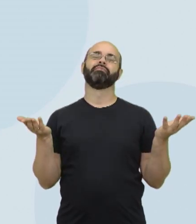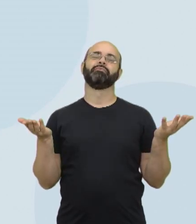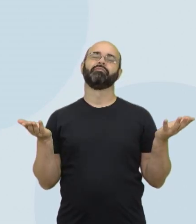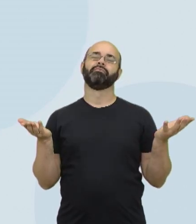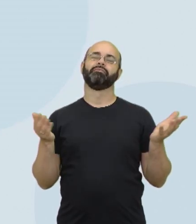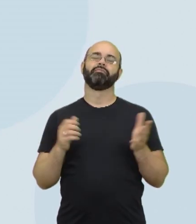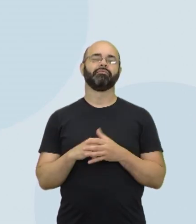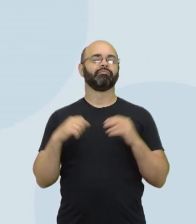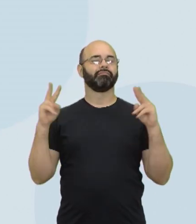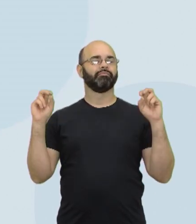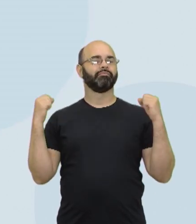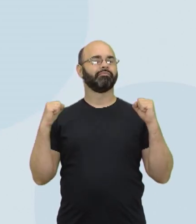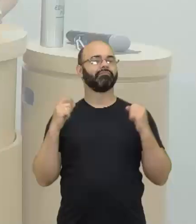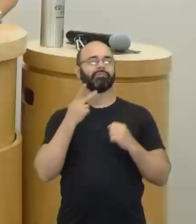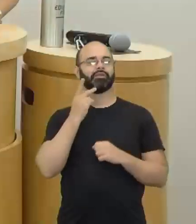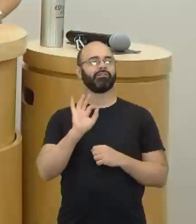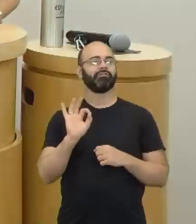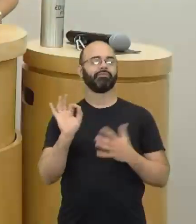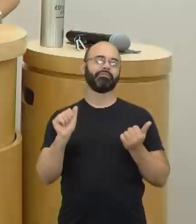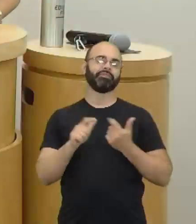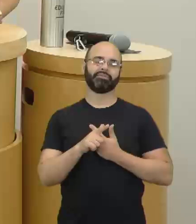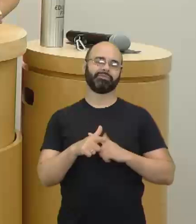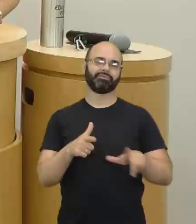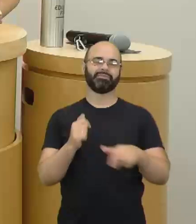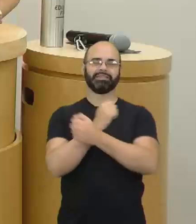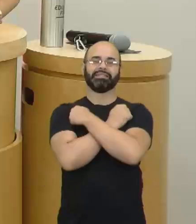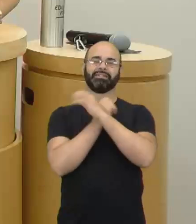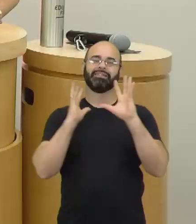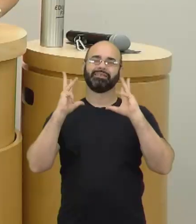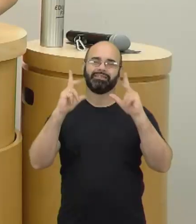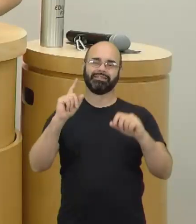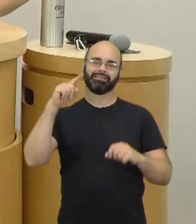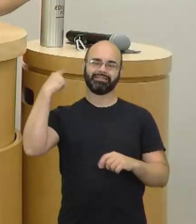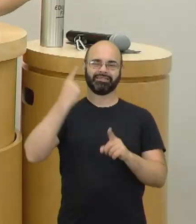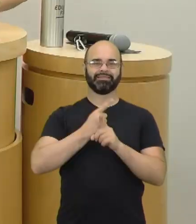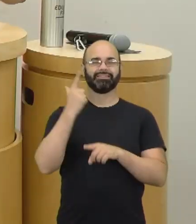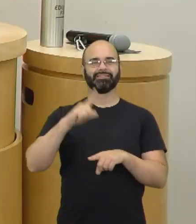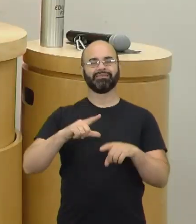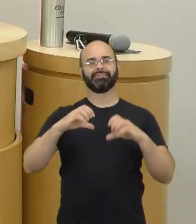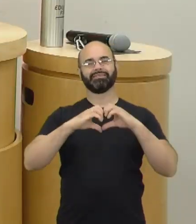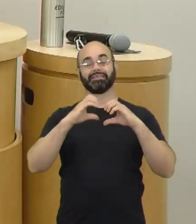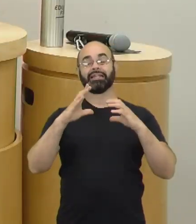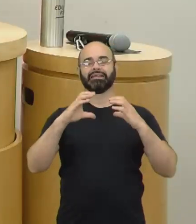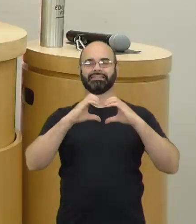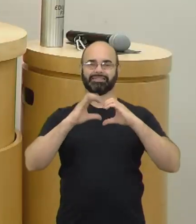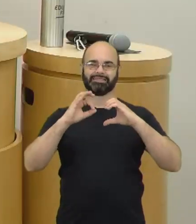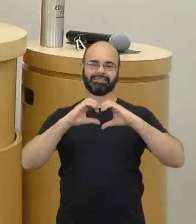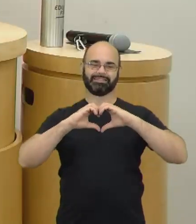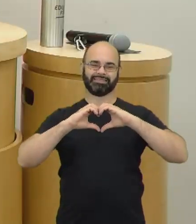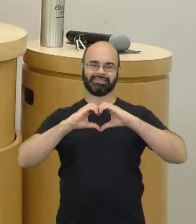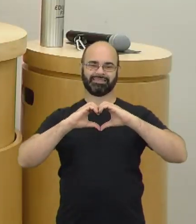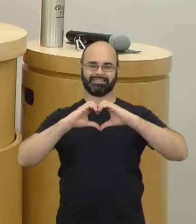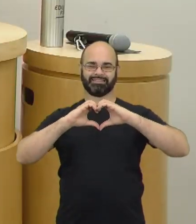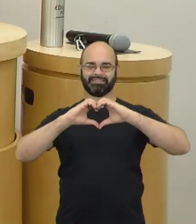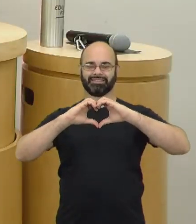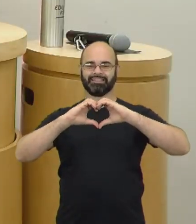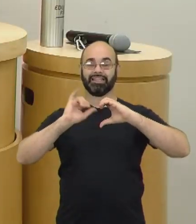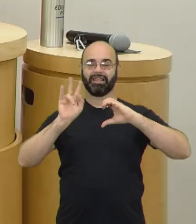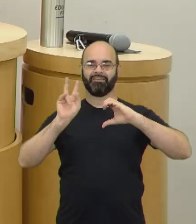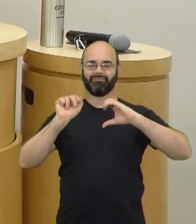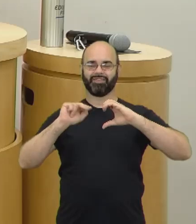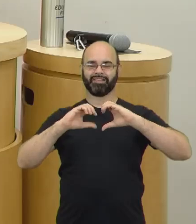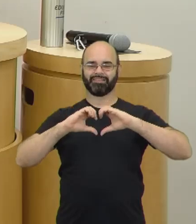educação física. É, semana passada ele tava aí, então tá bom. Forte abraço a todos, até a próxima aí. Coração, amigo. Coração. Coração pivã.